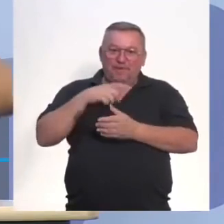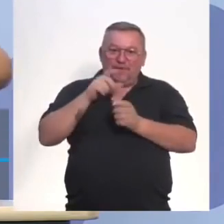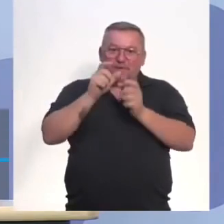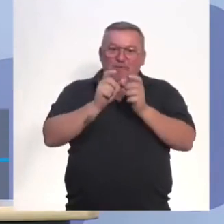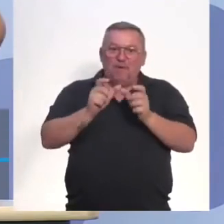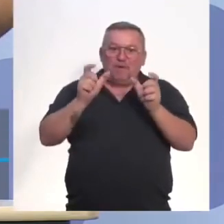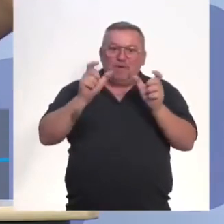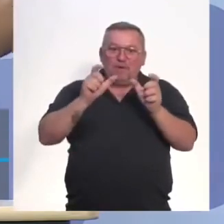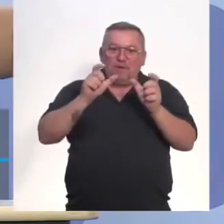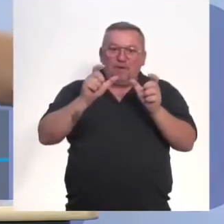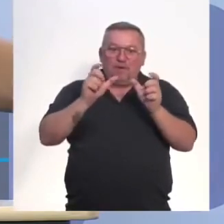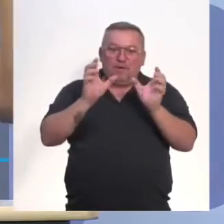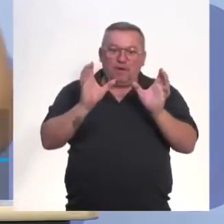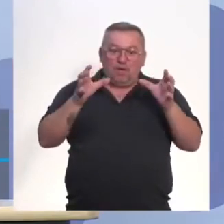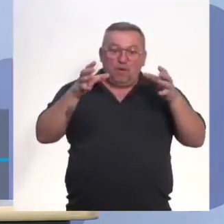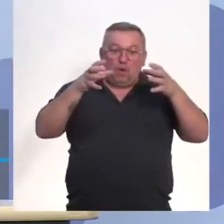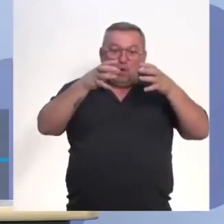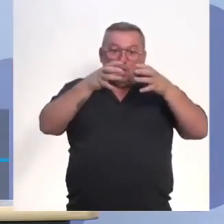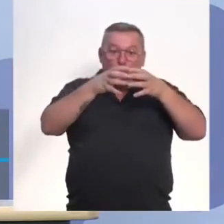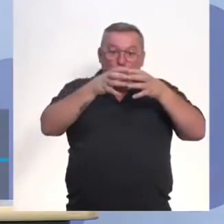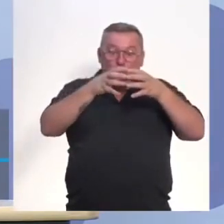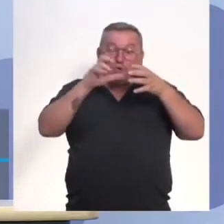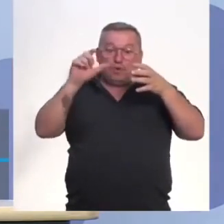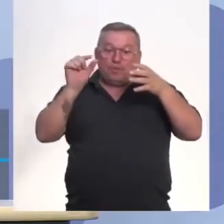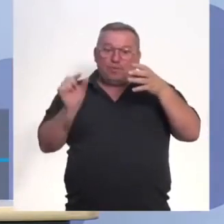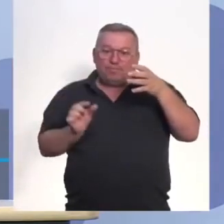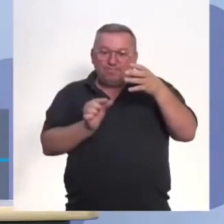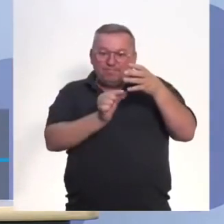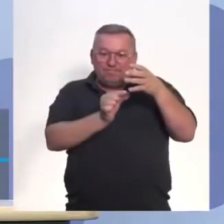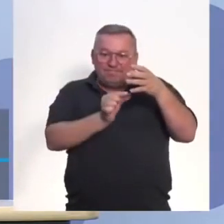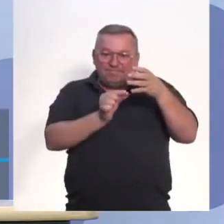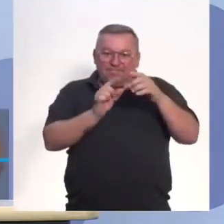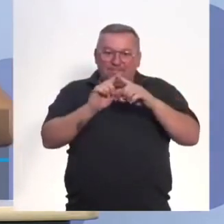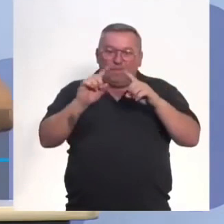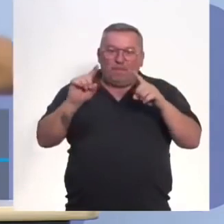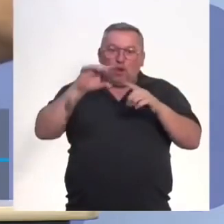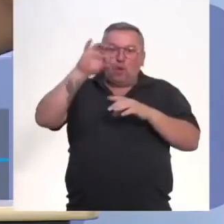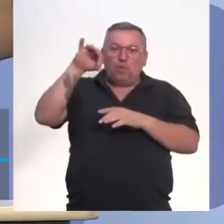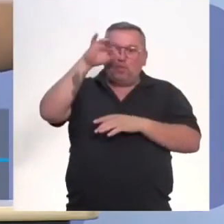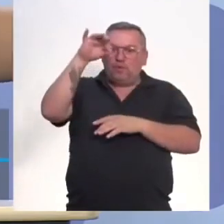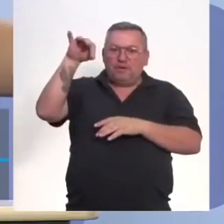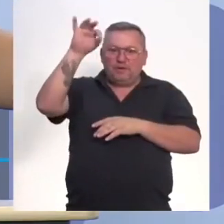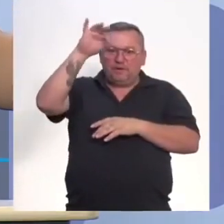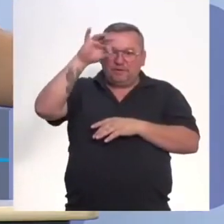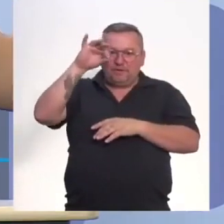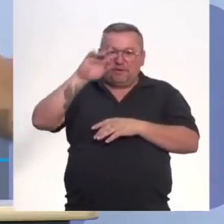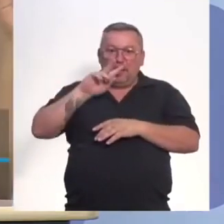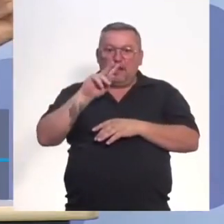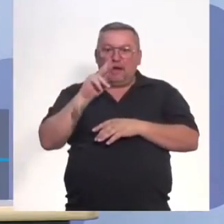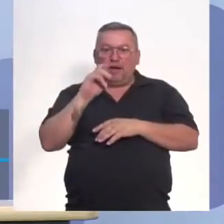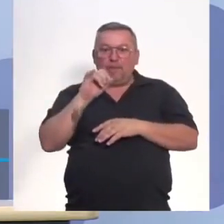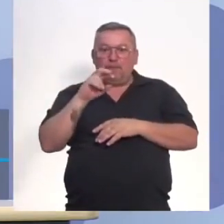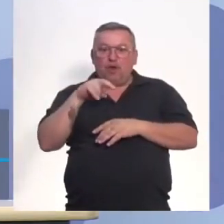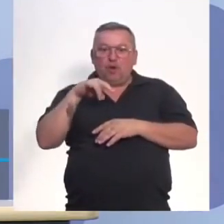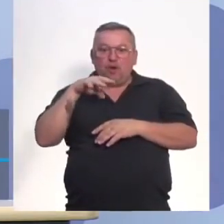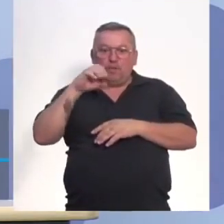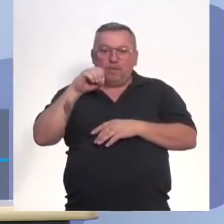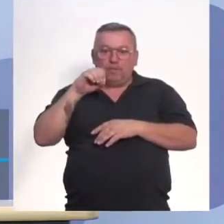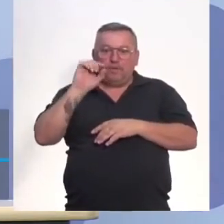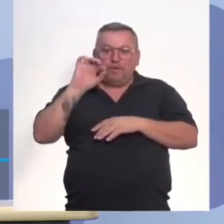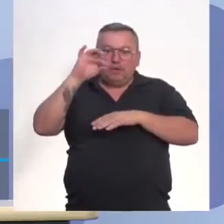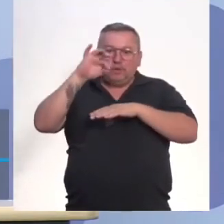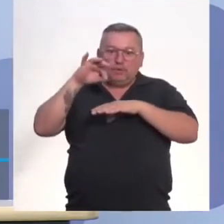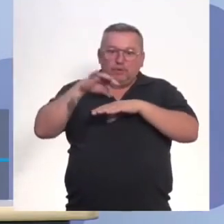palavra que ela abrange um grupo e outra palavra que é mais específica. Então, mosquito é o hiperônimo e aí aquele que